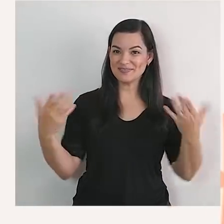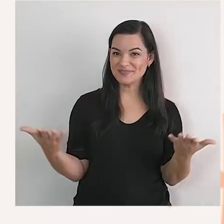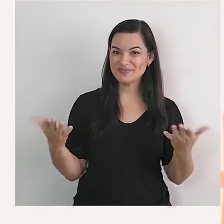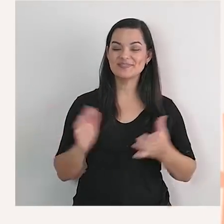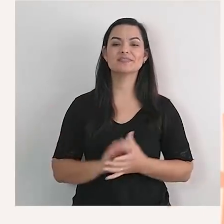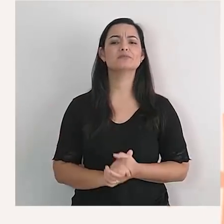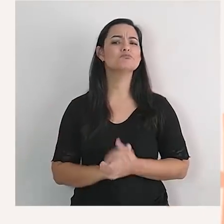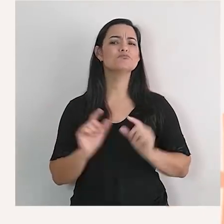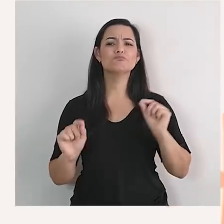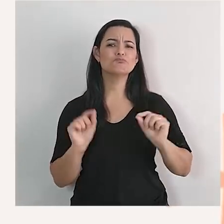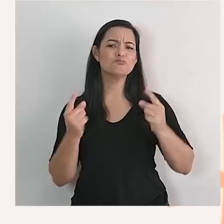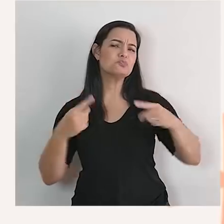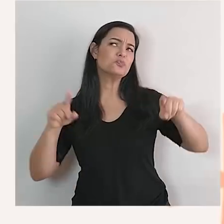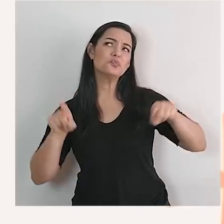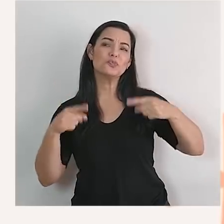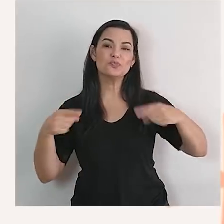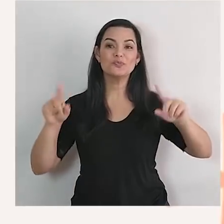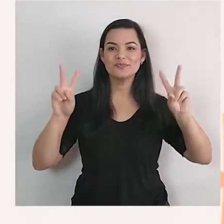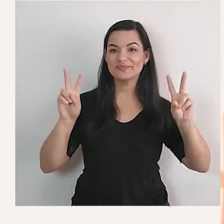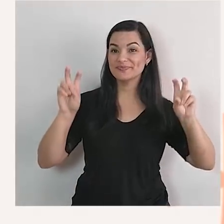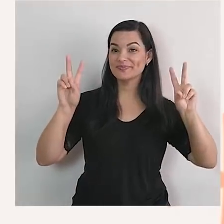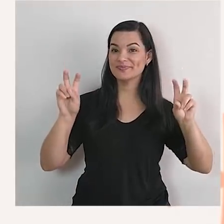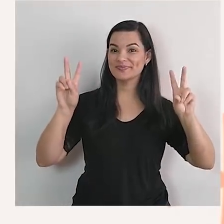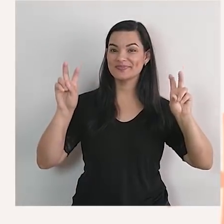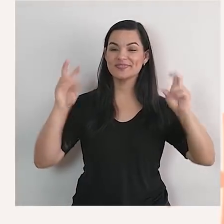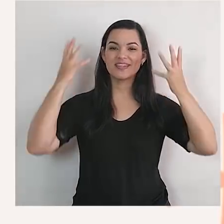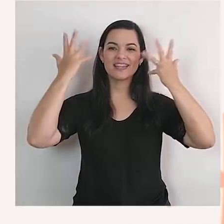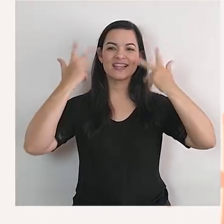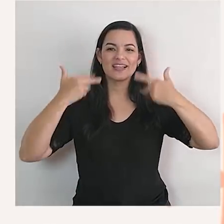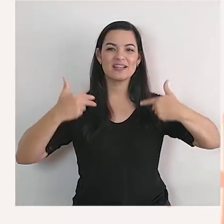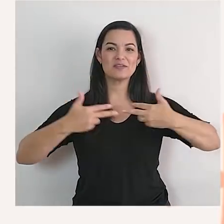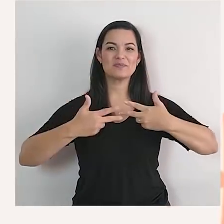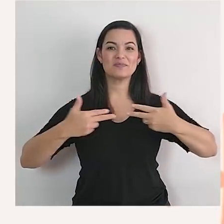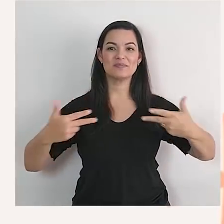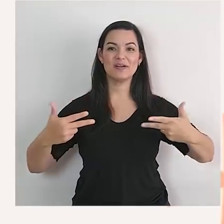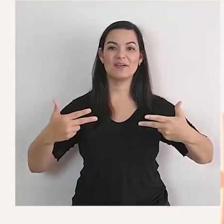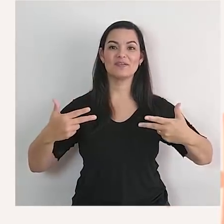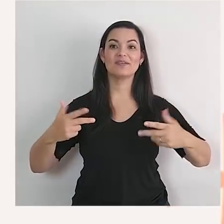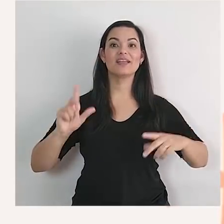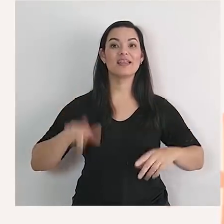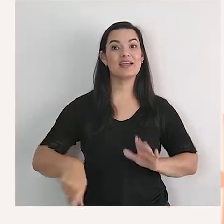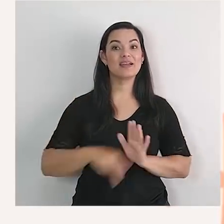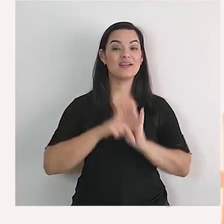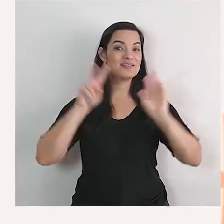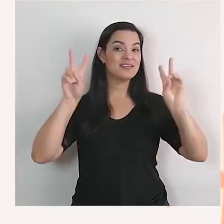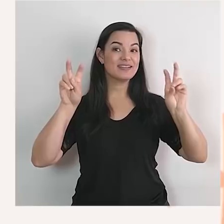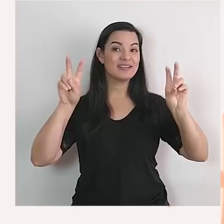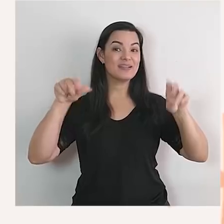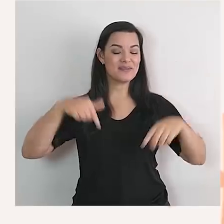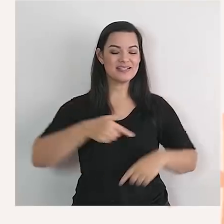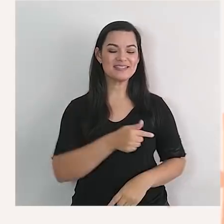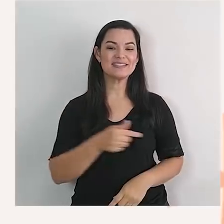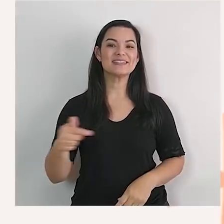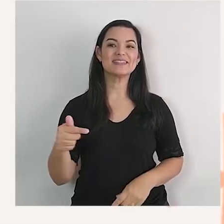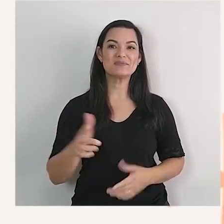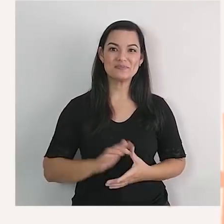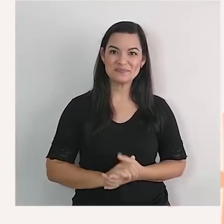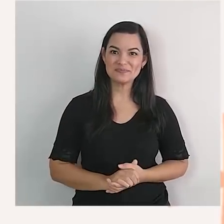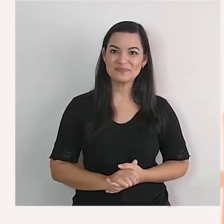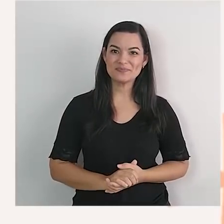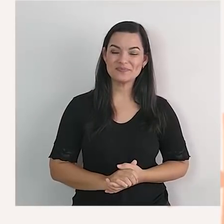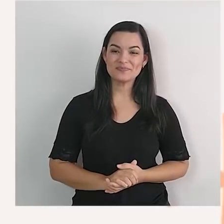vocês. A canção é sobre um animal que é o tema do Além das Letras dessa semana.